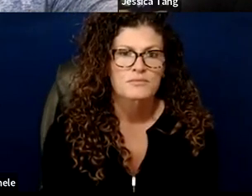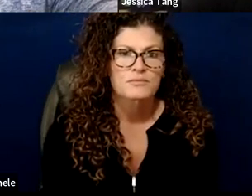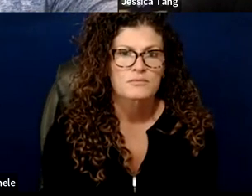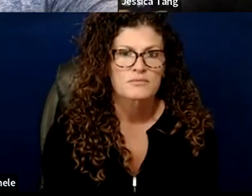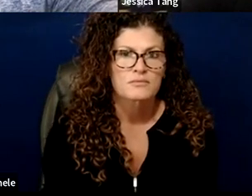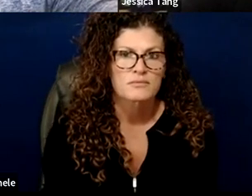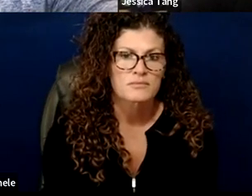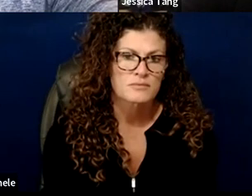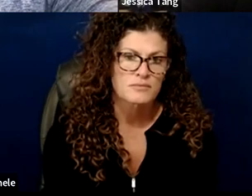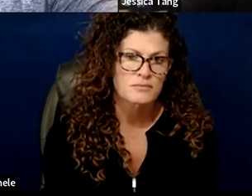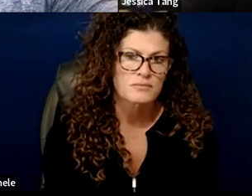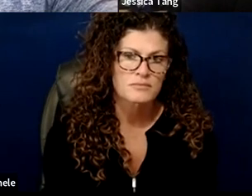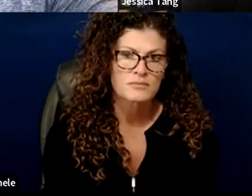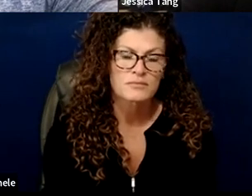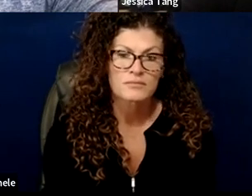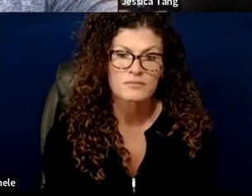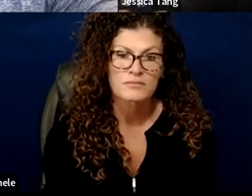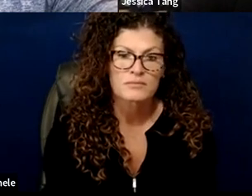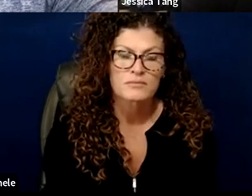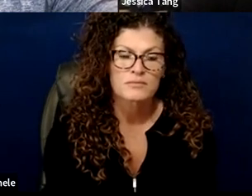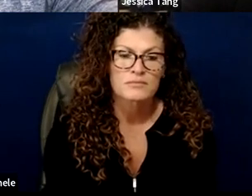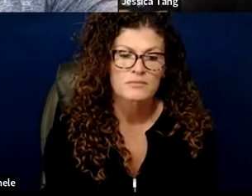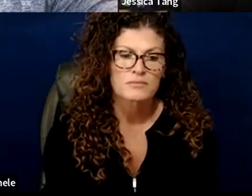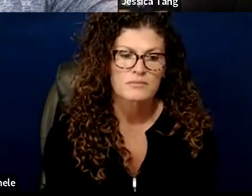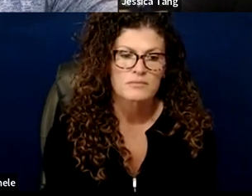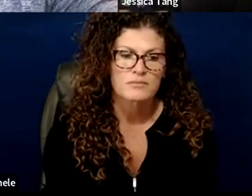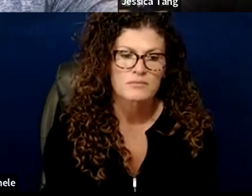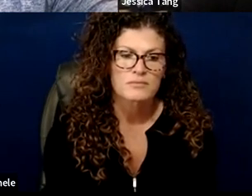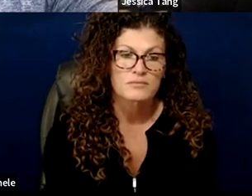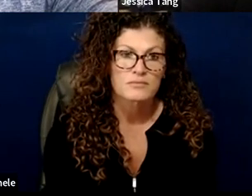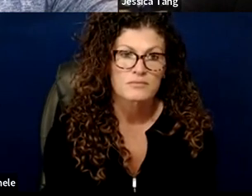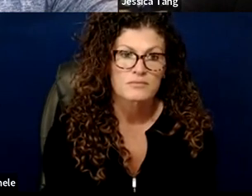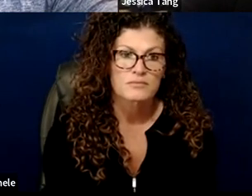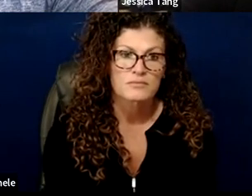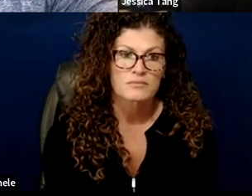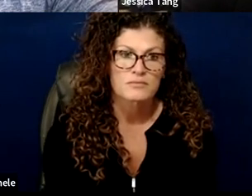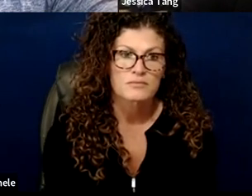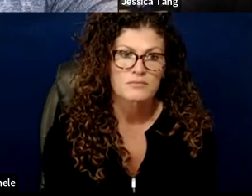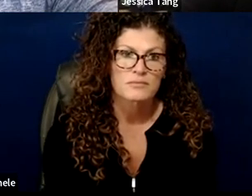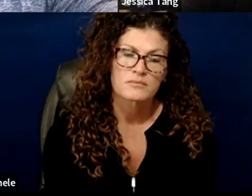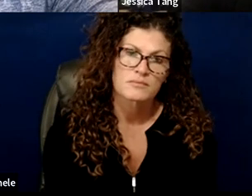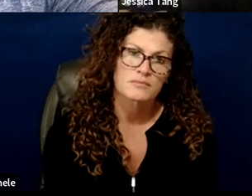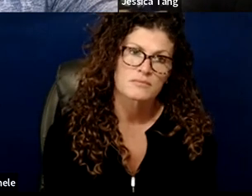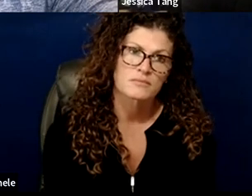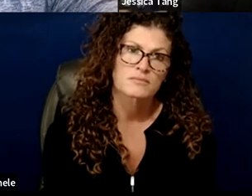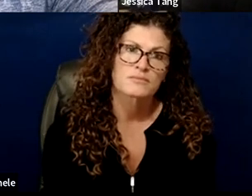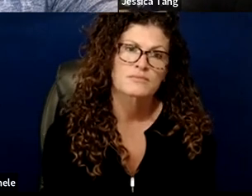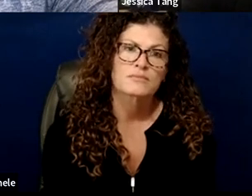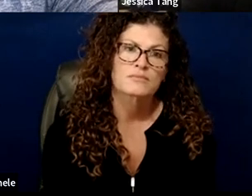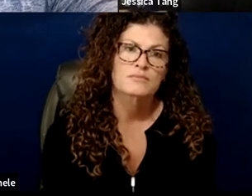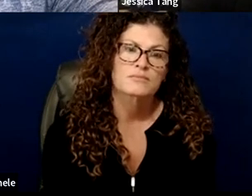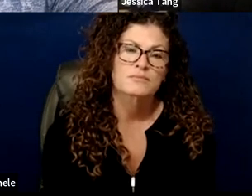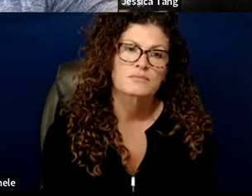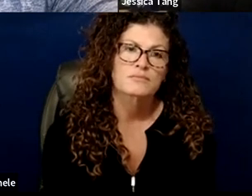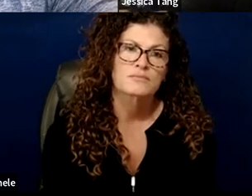você aperta. Você vai achar a língua português. Você pode falar comigo e fazer qualquer pergunta. Ok, obrigada.